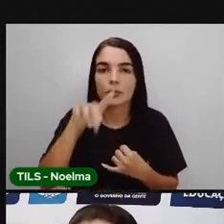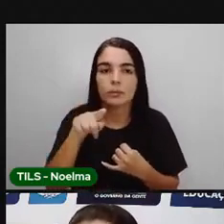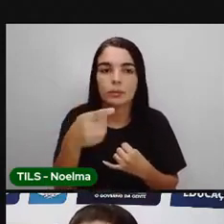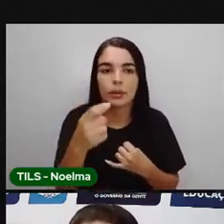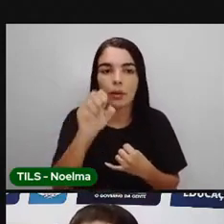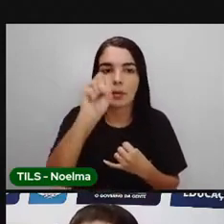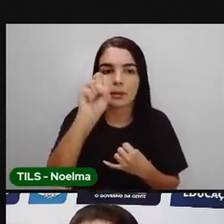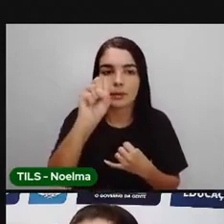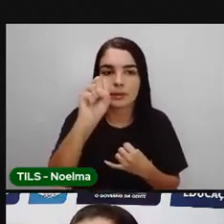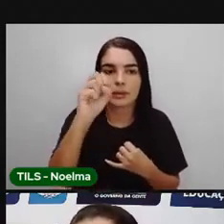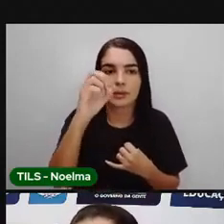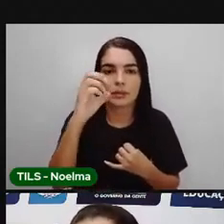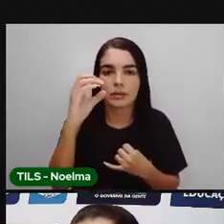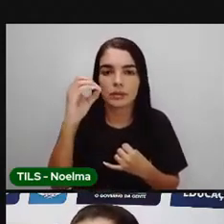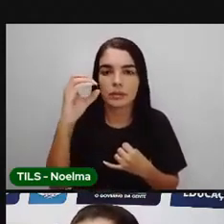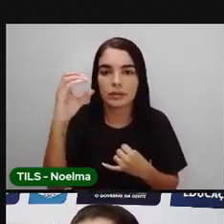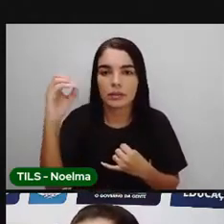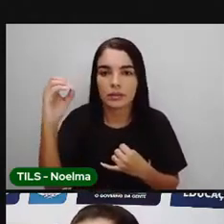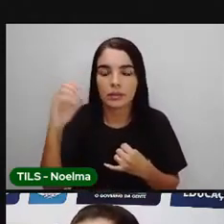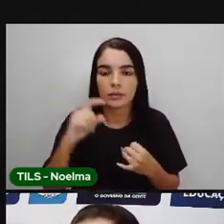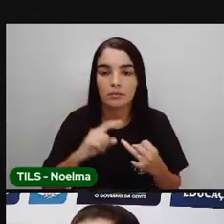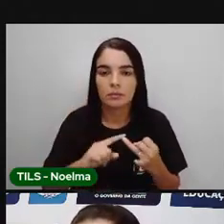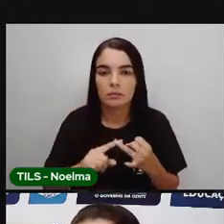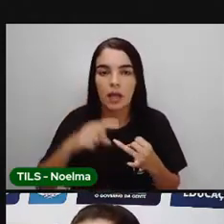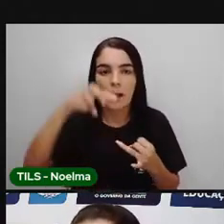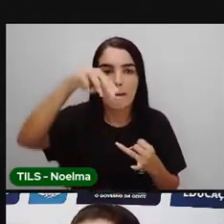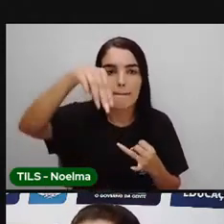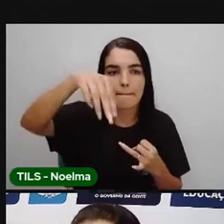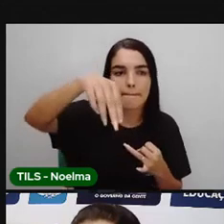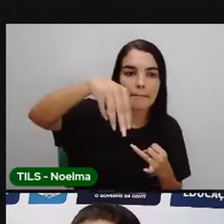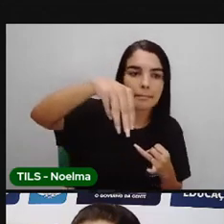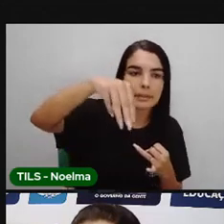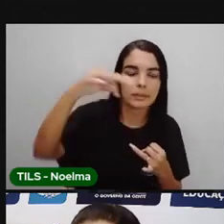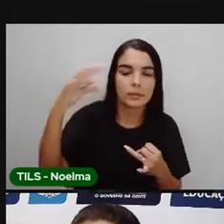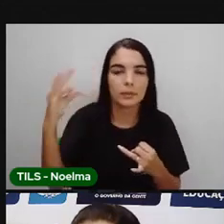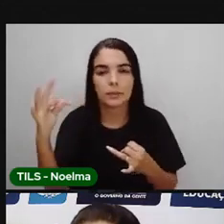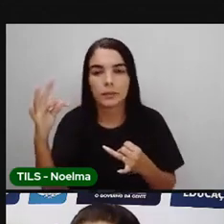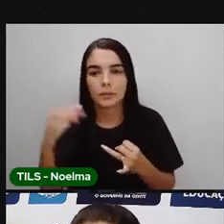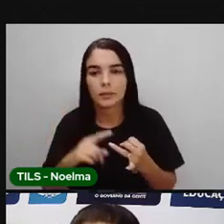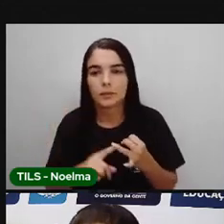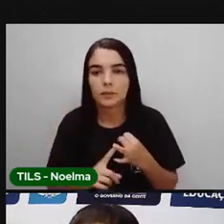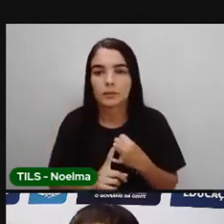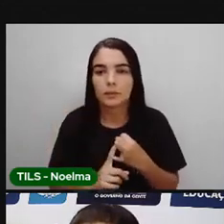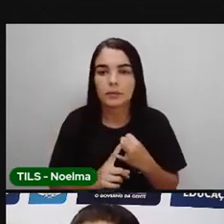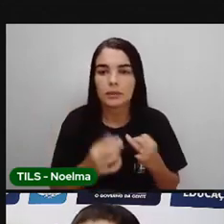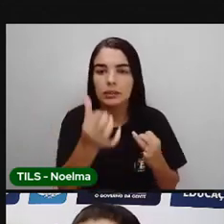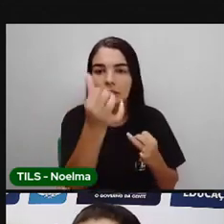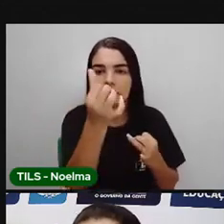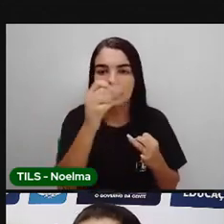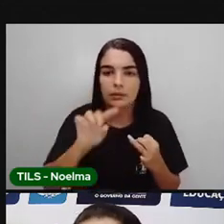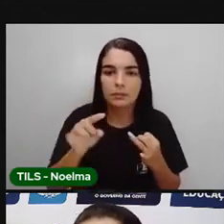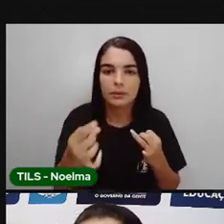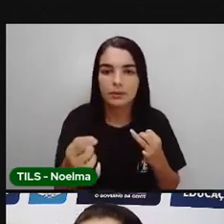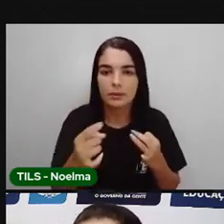4.890 quilômetros quadrados. Aí Mato Grosso entra com 6.994 quilômetros quadrados.